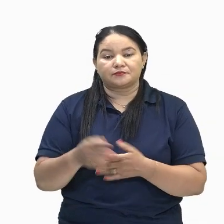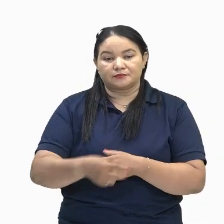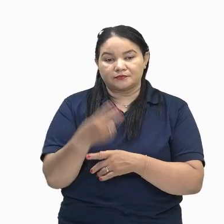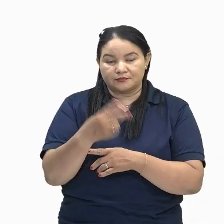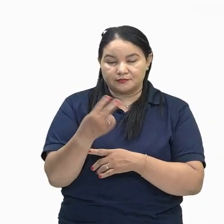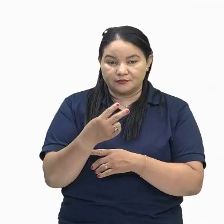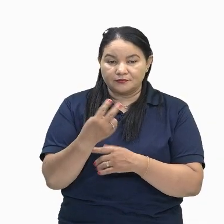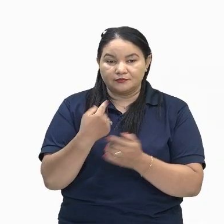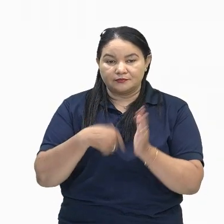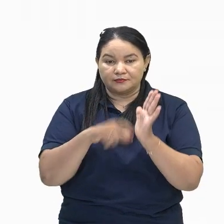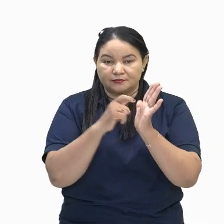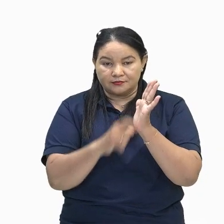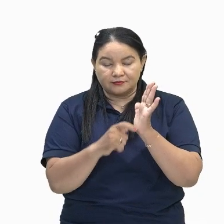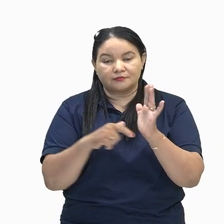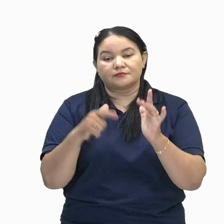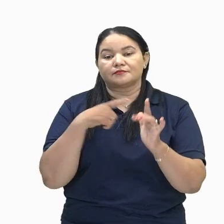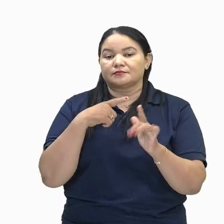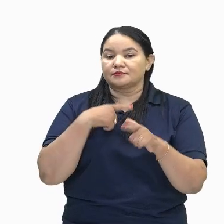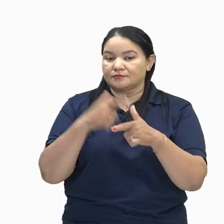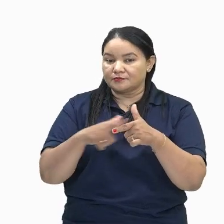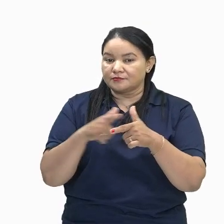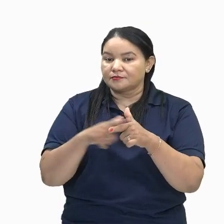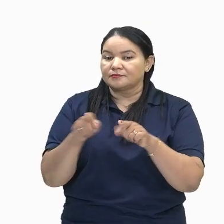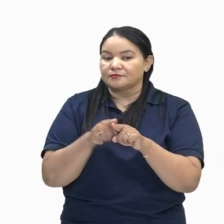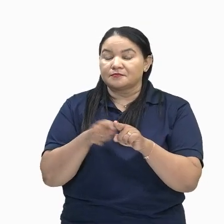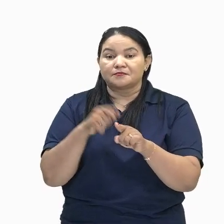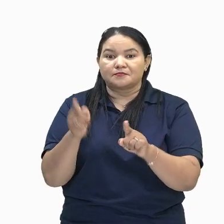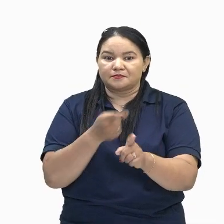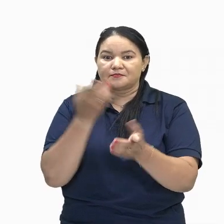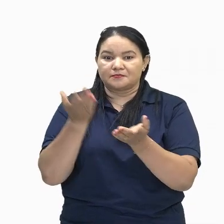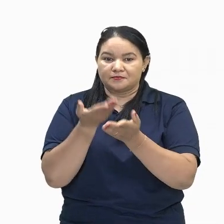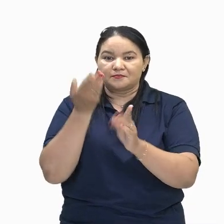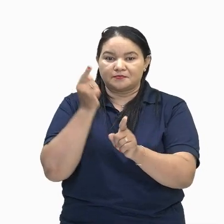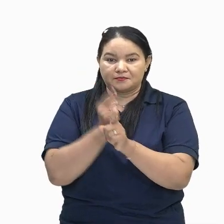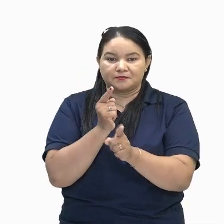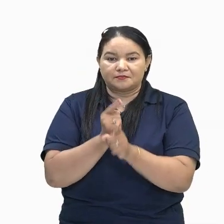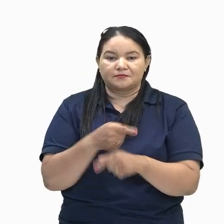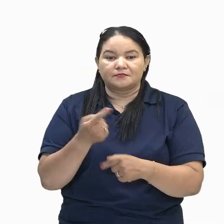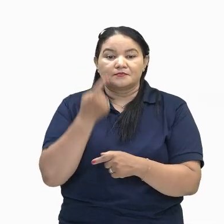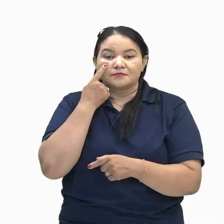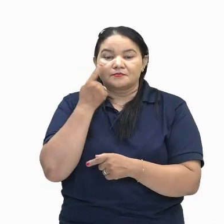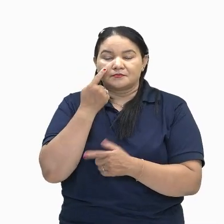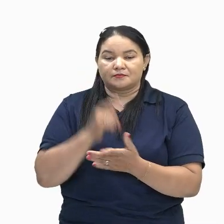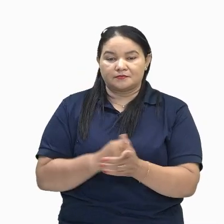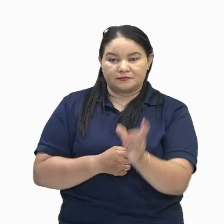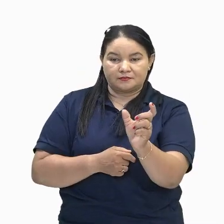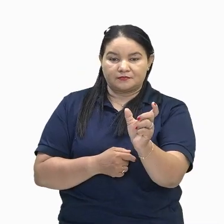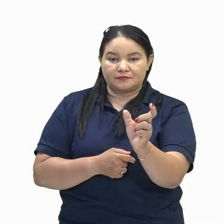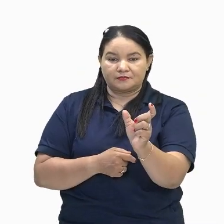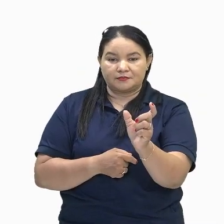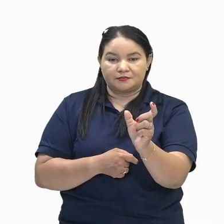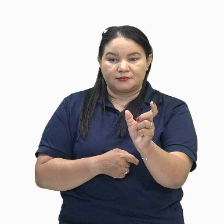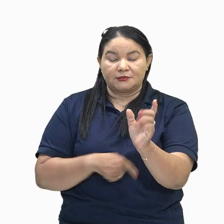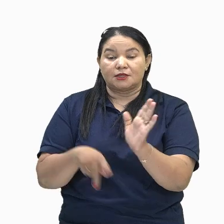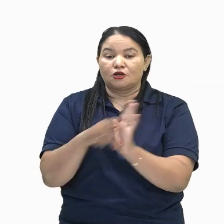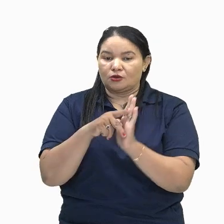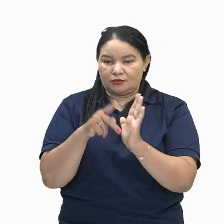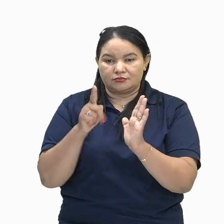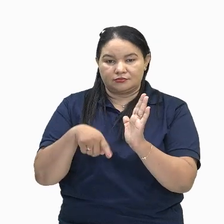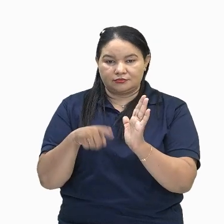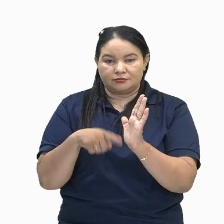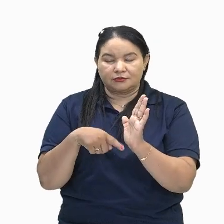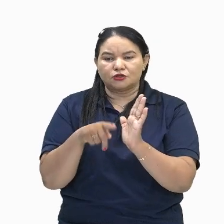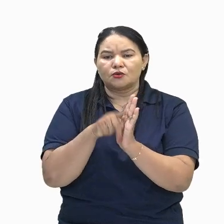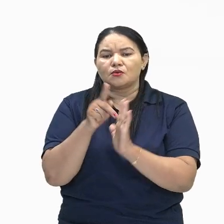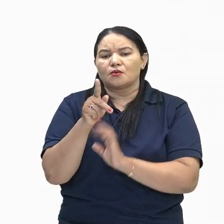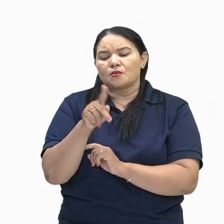que nós temos um outro problema. E onde é que está esse problema? Identificando aqui para vocês a palavra próprio.